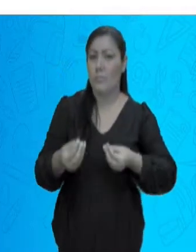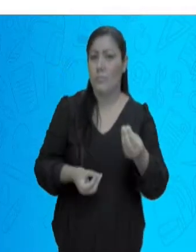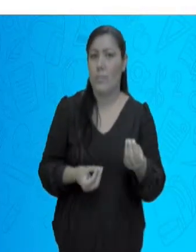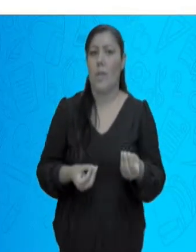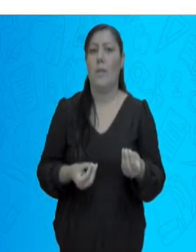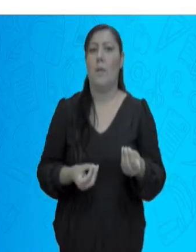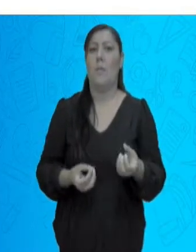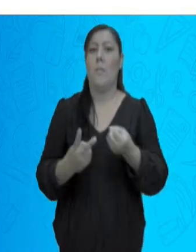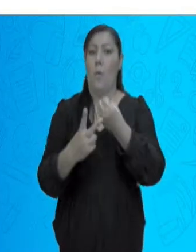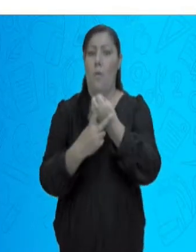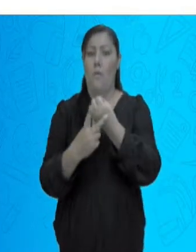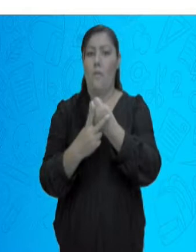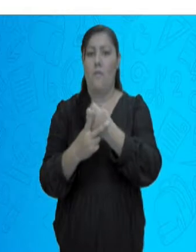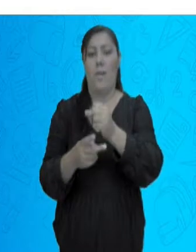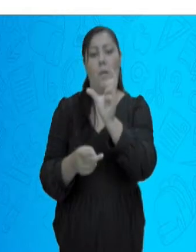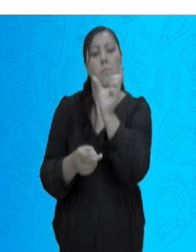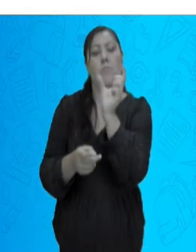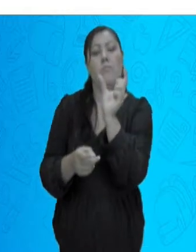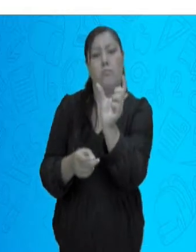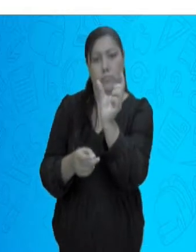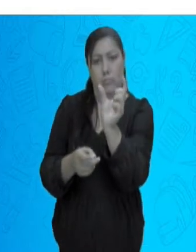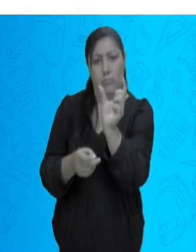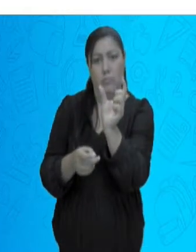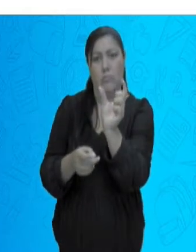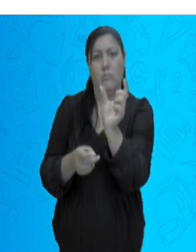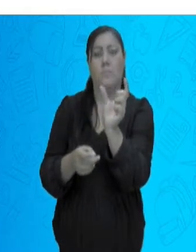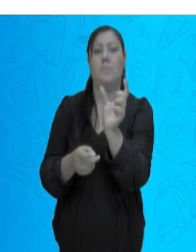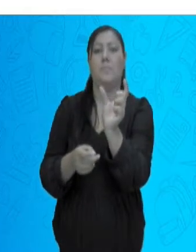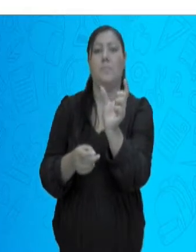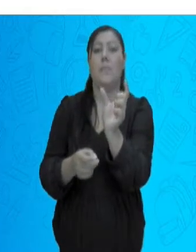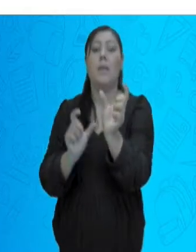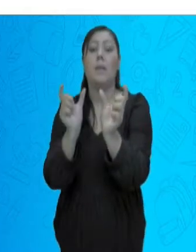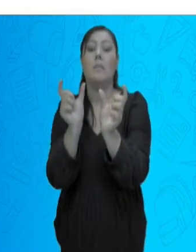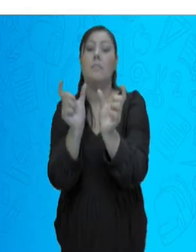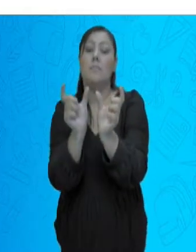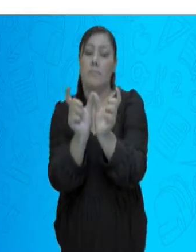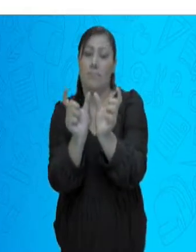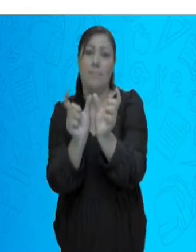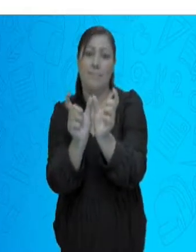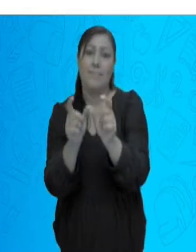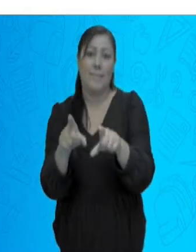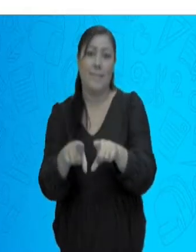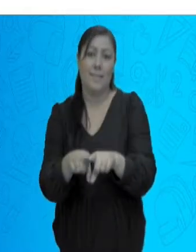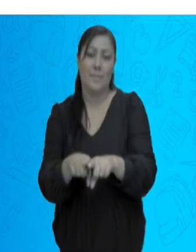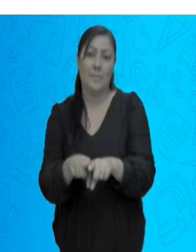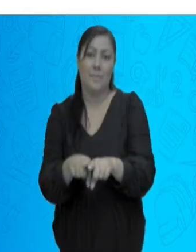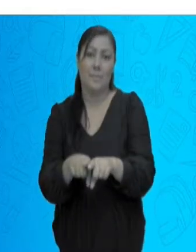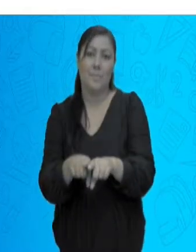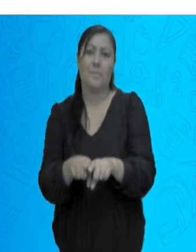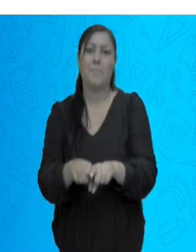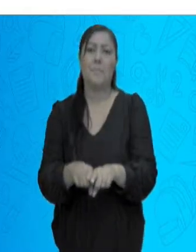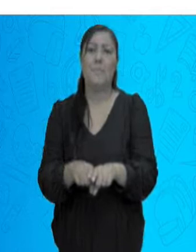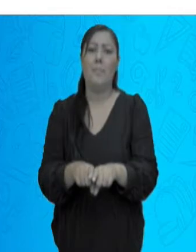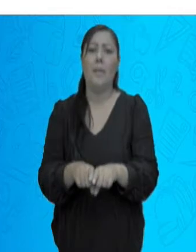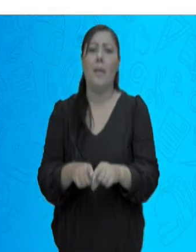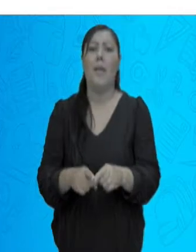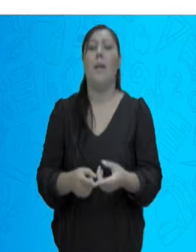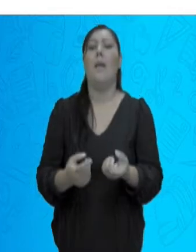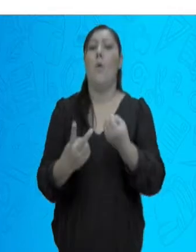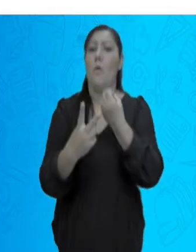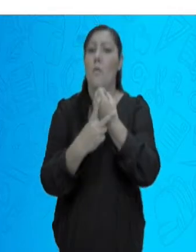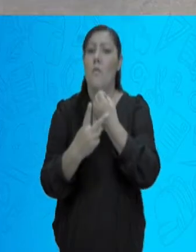radical, mais uma terminação, não é mesmo? Bem, mas os verbos, eles são classes gramaticais